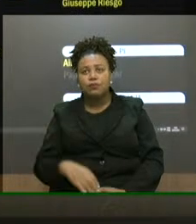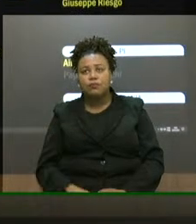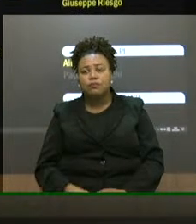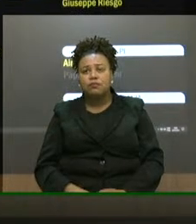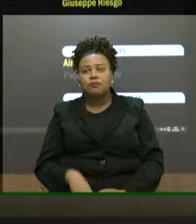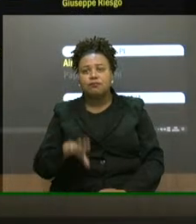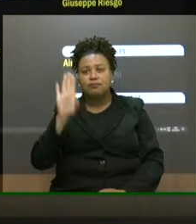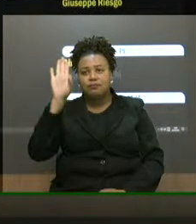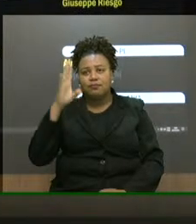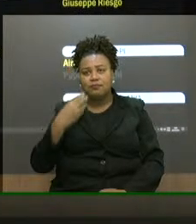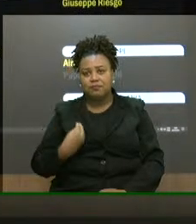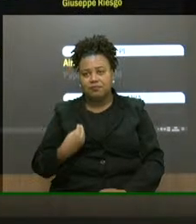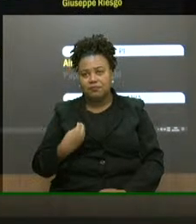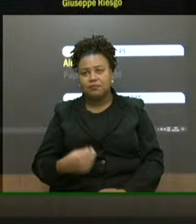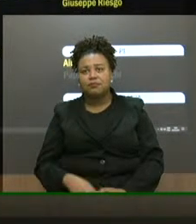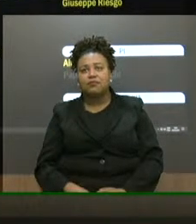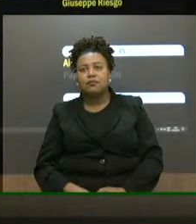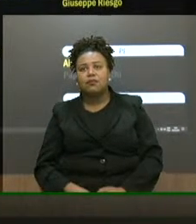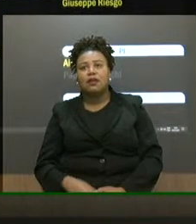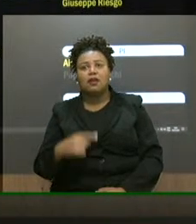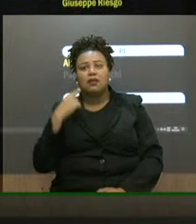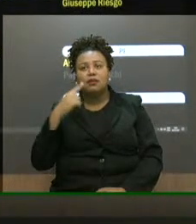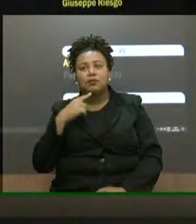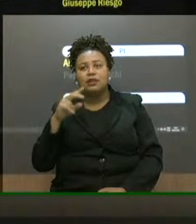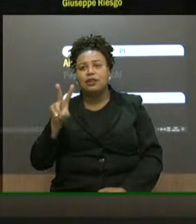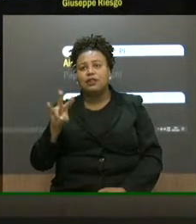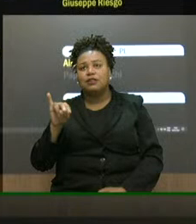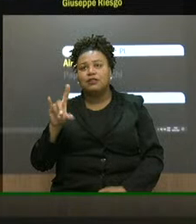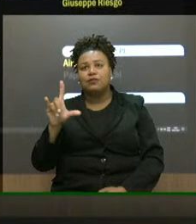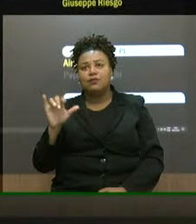Ah, já está presente, desculpe. Vilmar Lourenço.